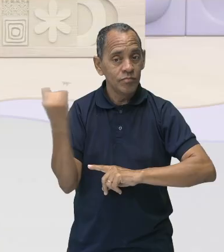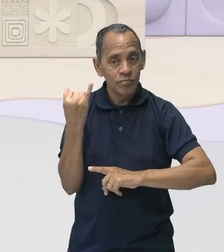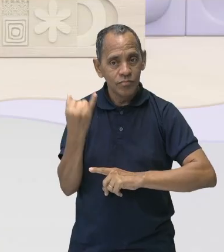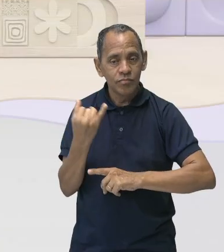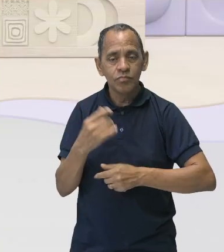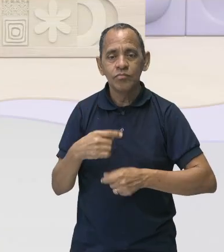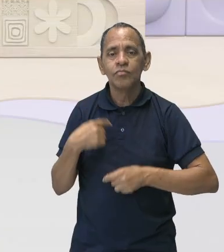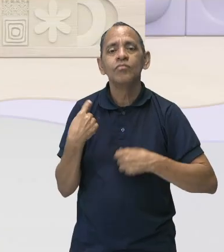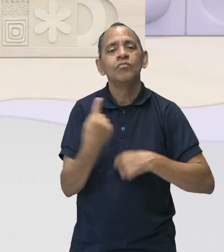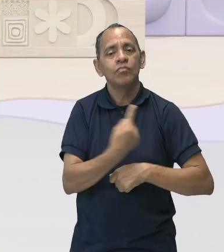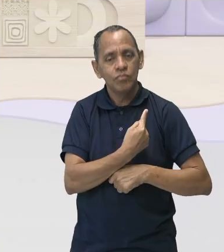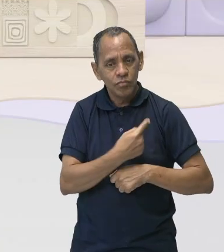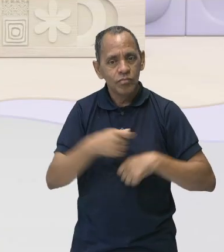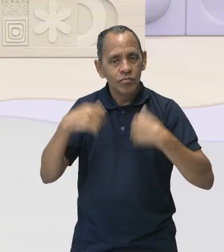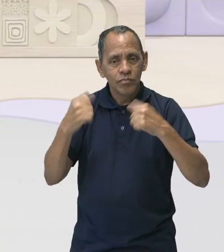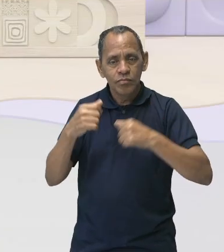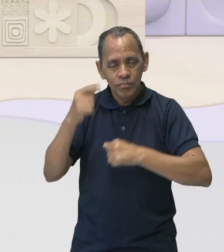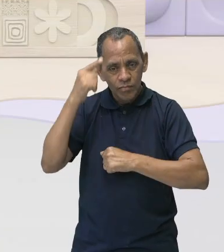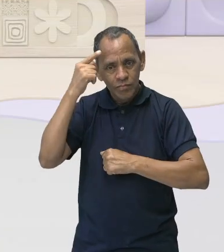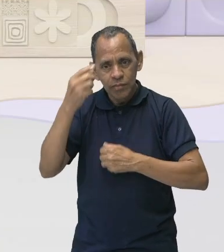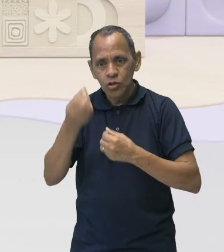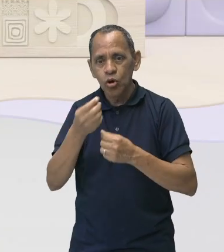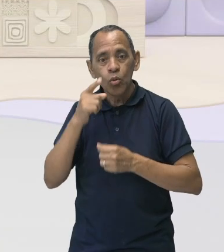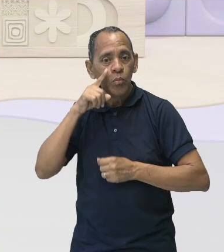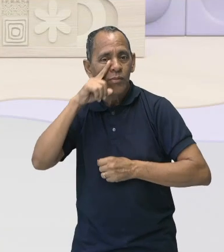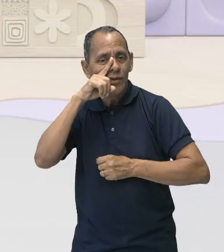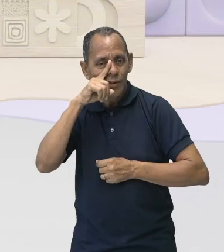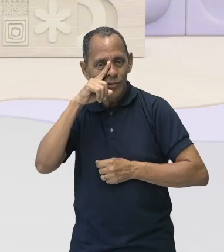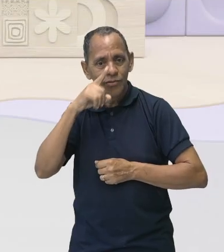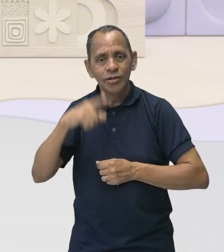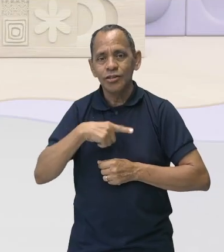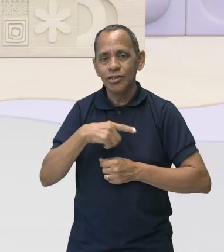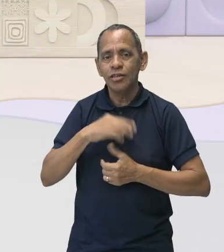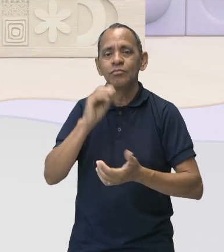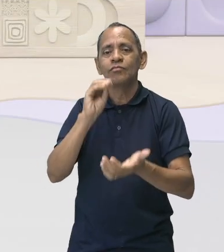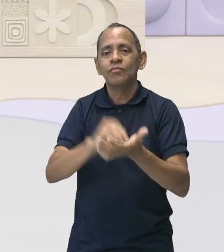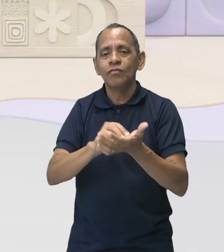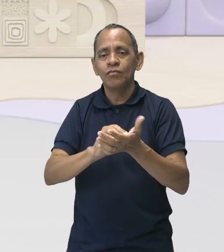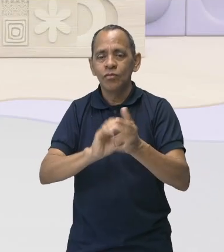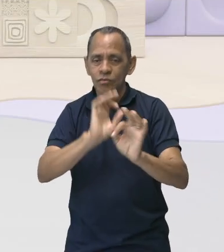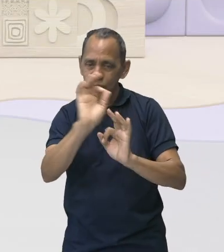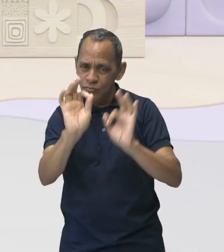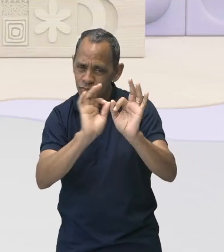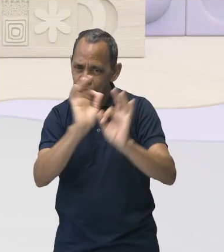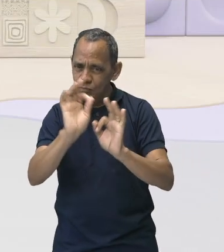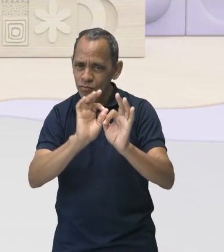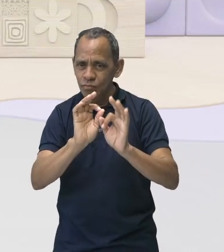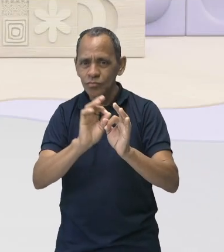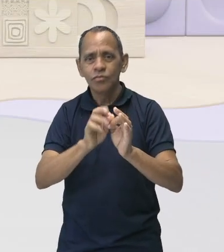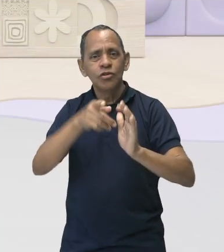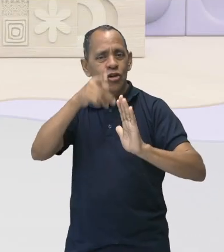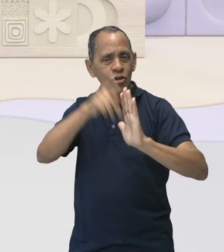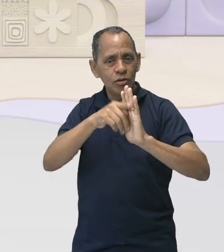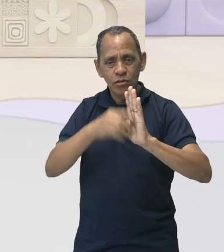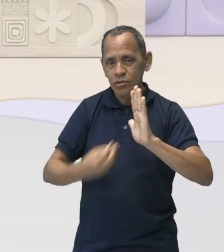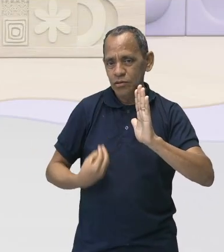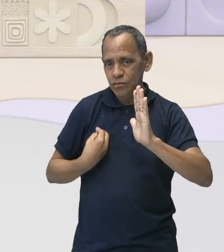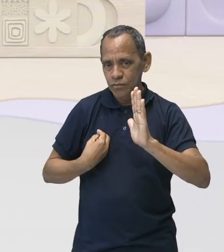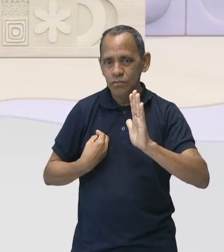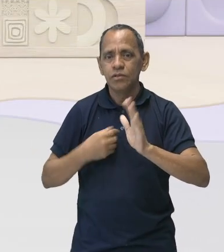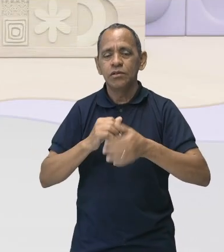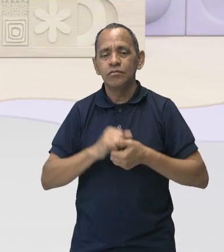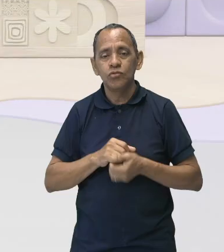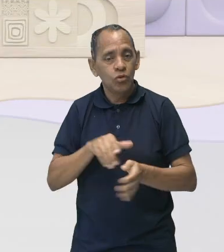pensar quais são os perigos da ausência de uma falta de planejamento, de uma falta de projeto de vida.